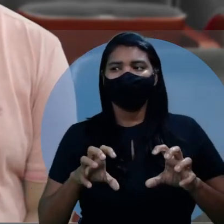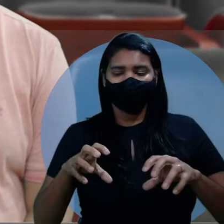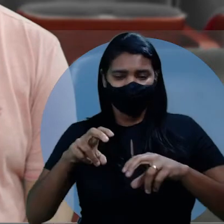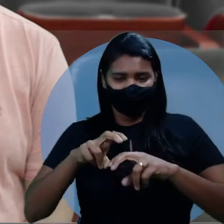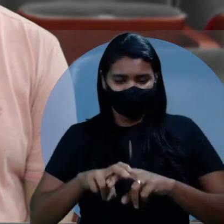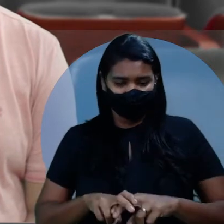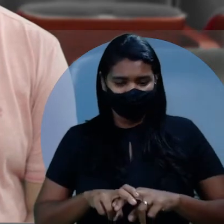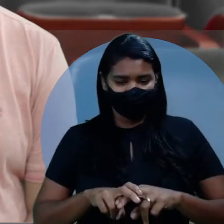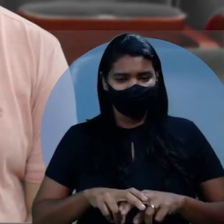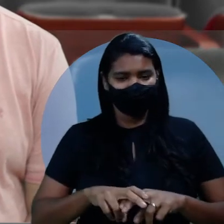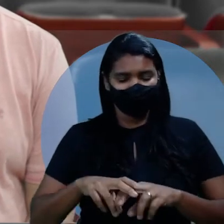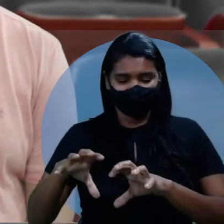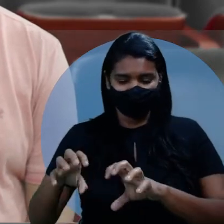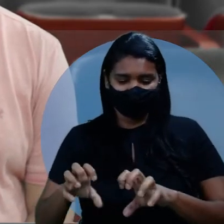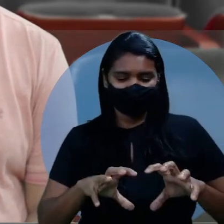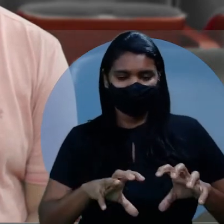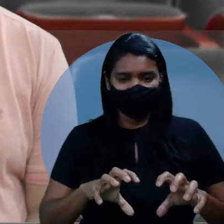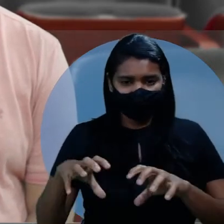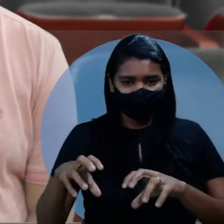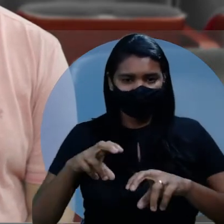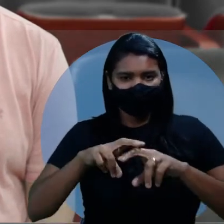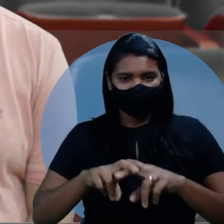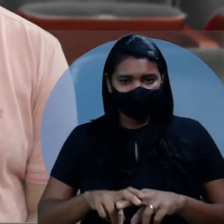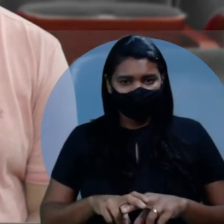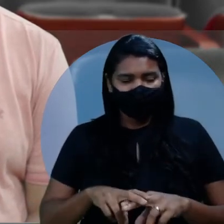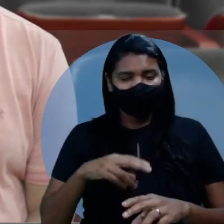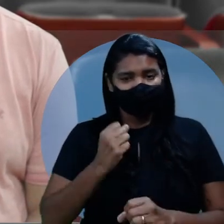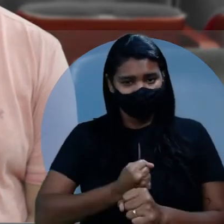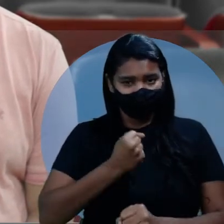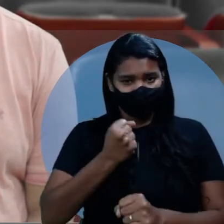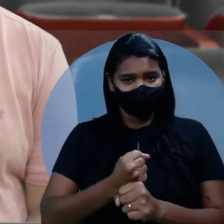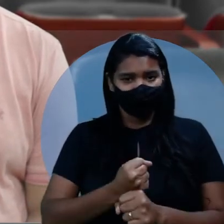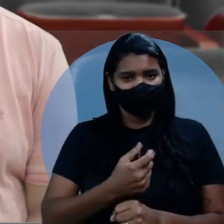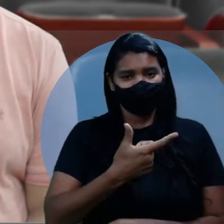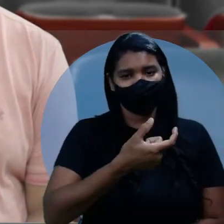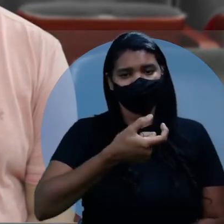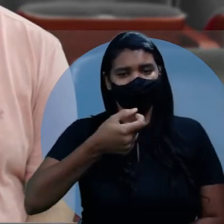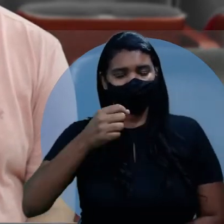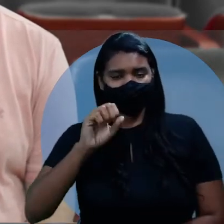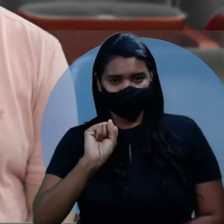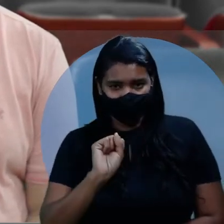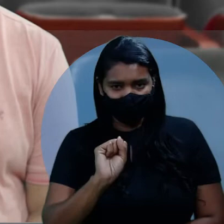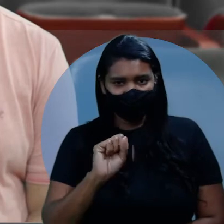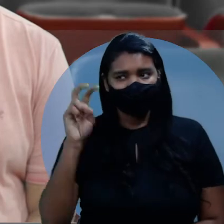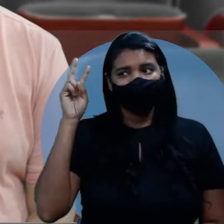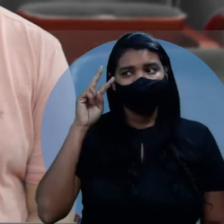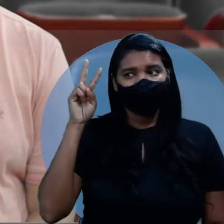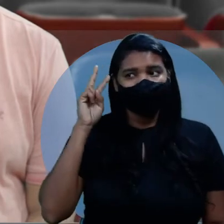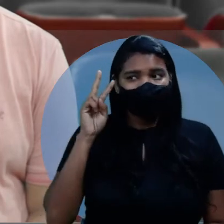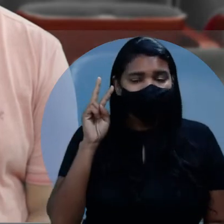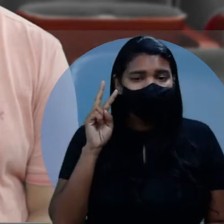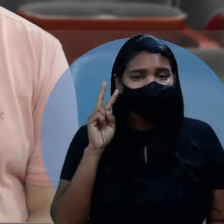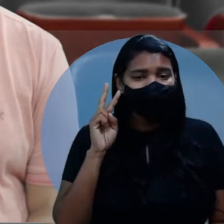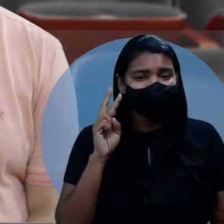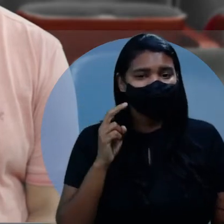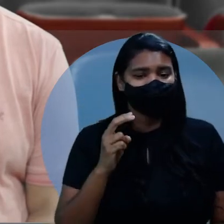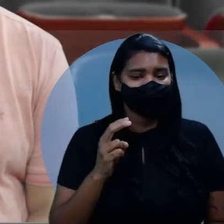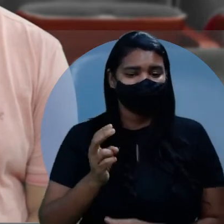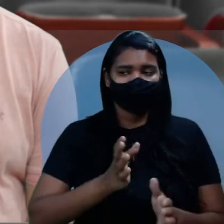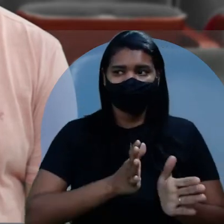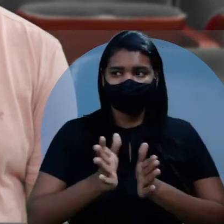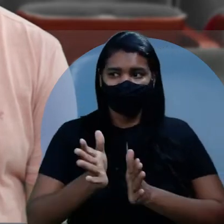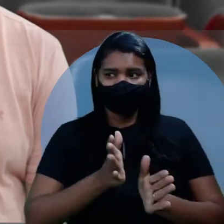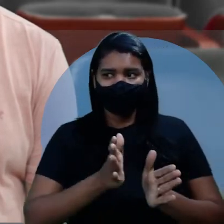essas 1.300 e poucas pessoas, mas quando teve a reforma em 2008, professor, vale a pena lembrar que por conta de questões de acessibilidade,